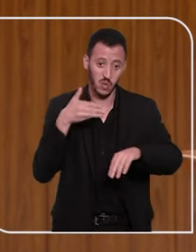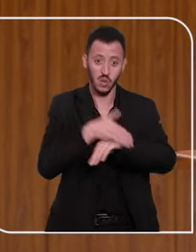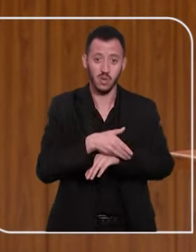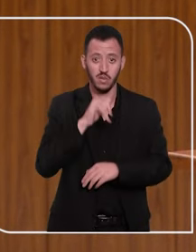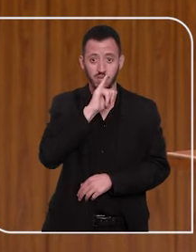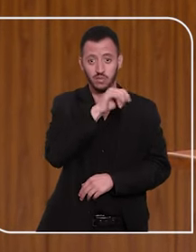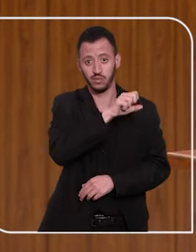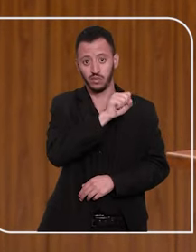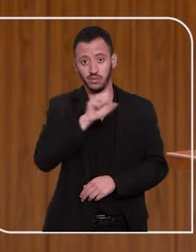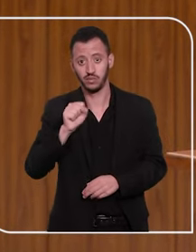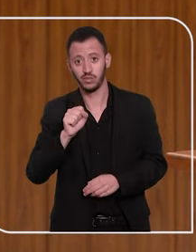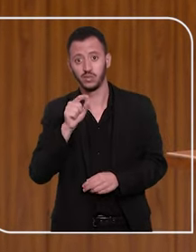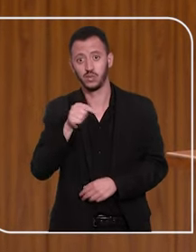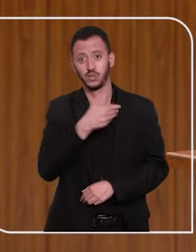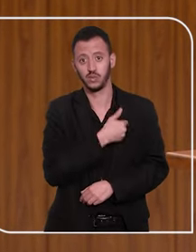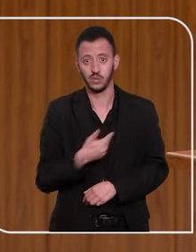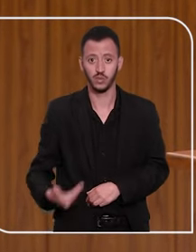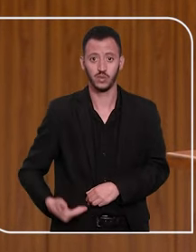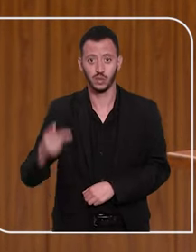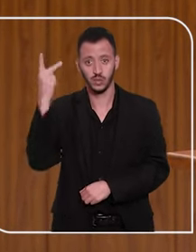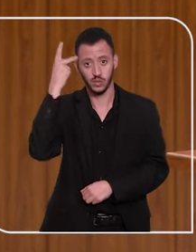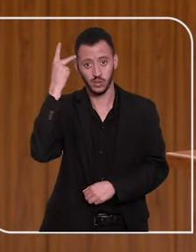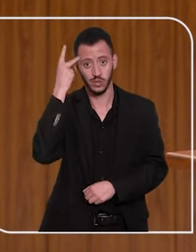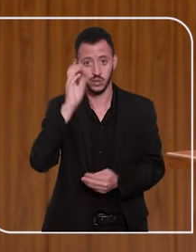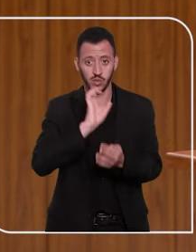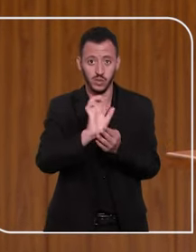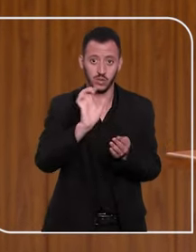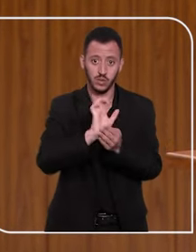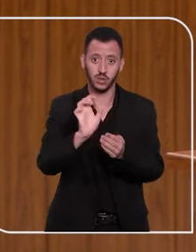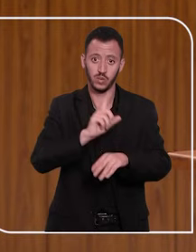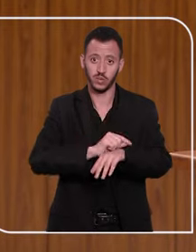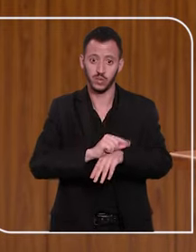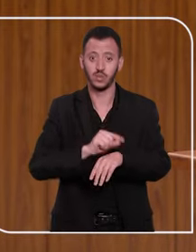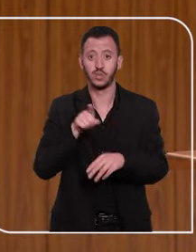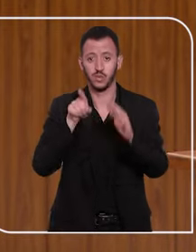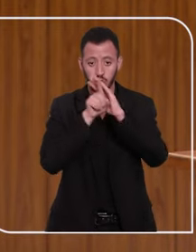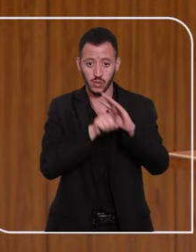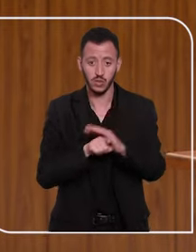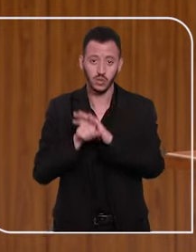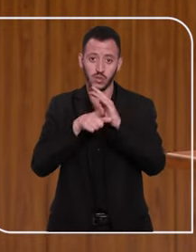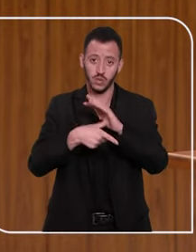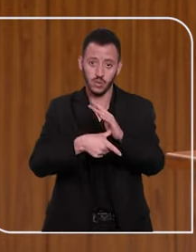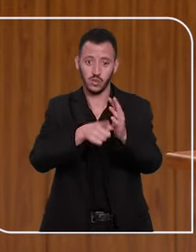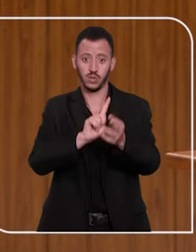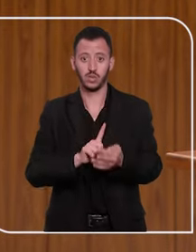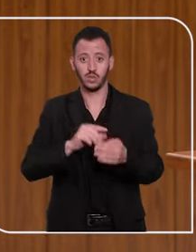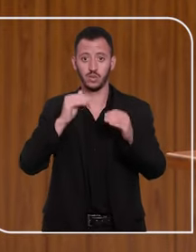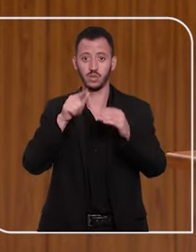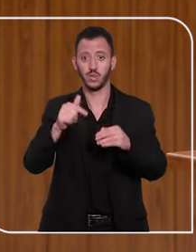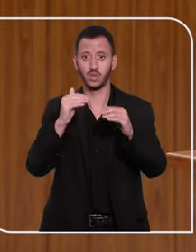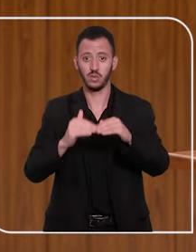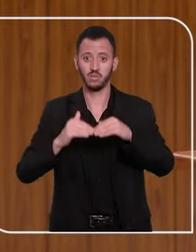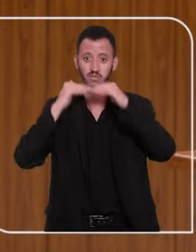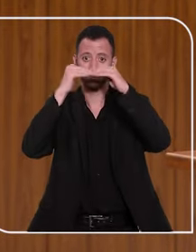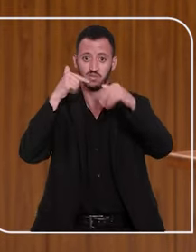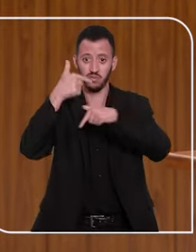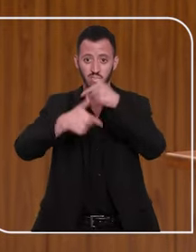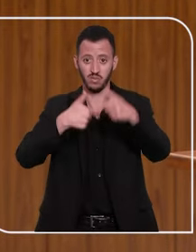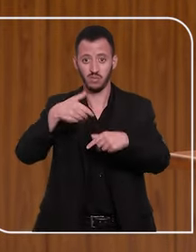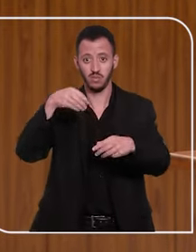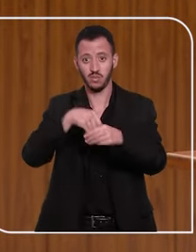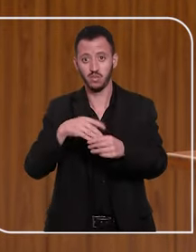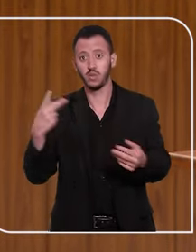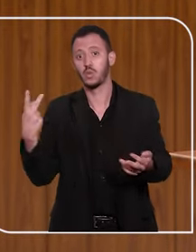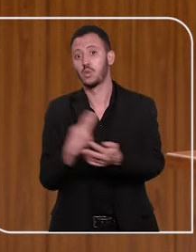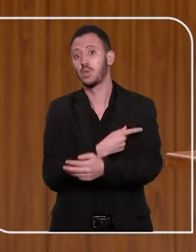indeferiu o pedido do INSS para o governo Paulista ressarcir os honorários periciais antecipados pela autarquia